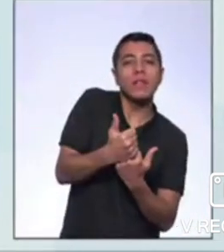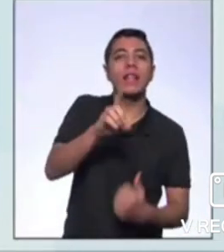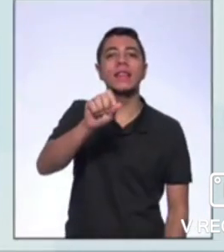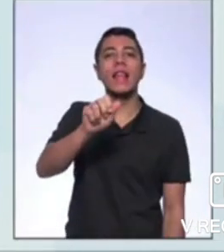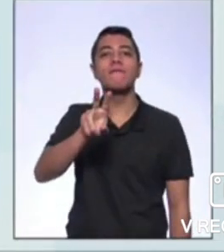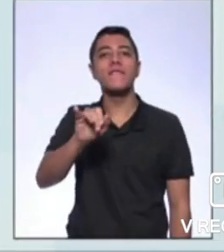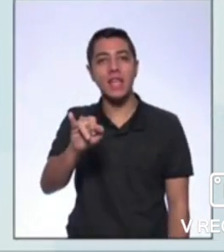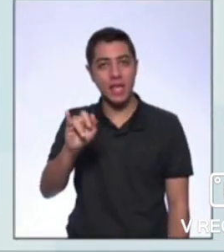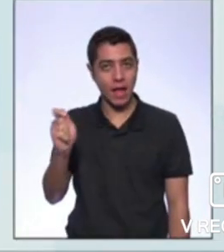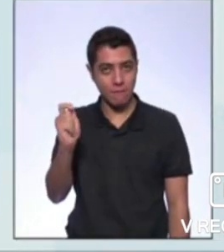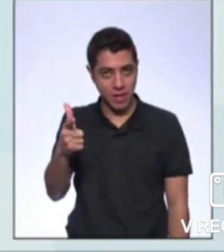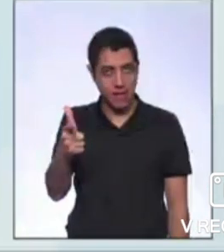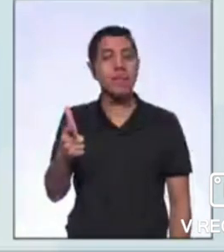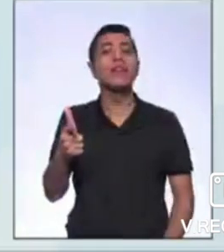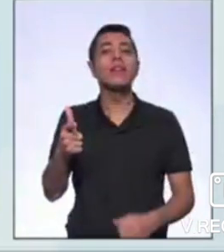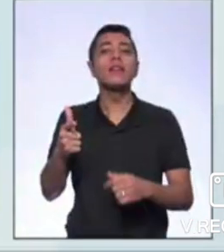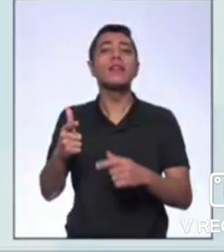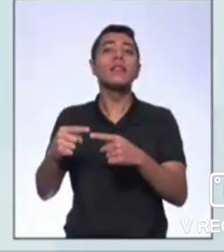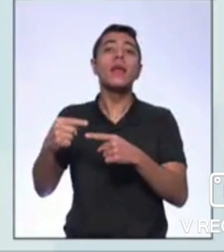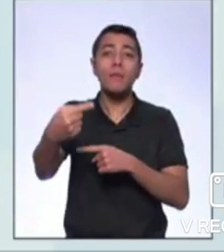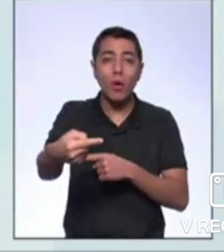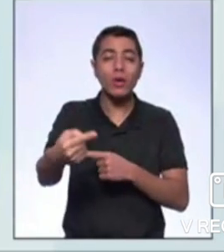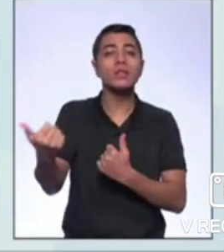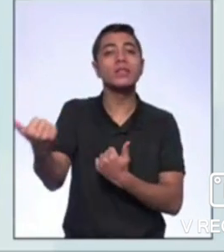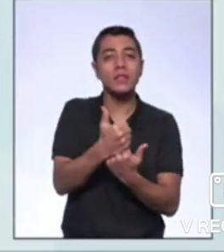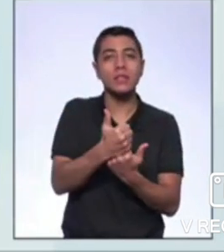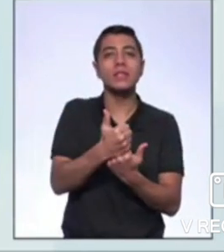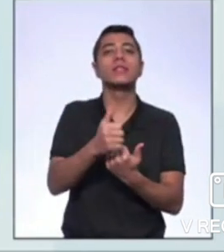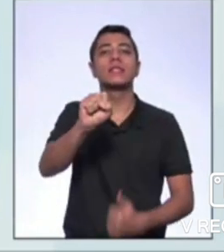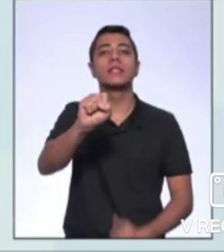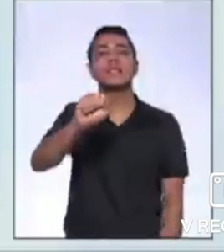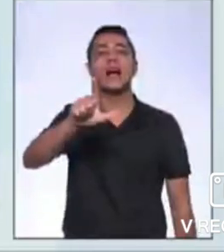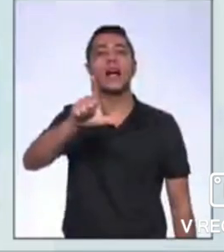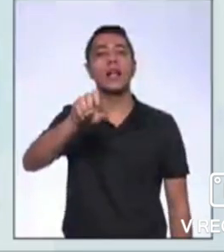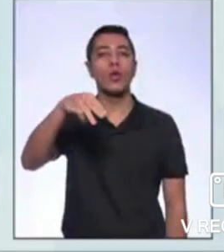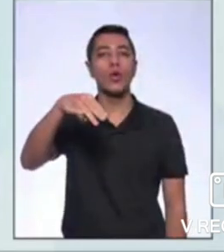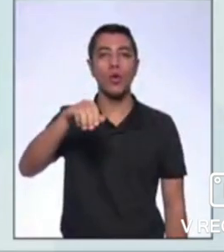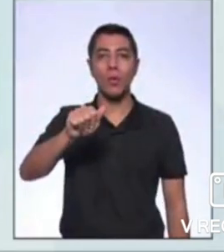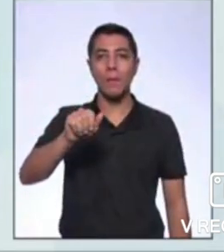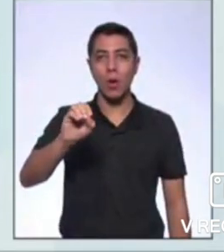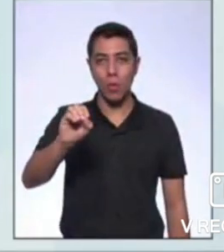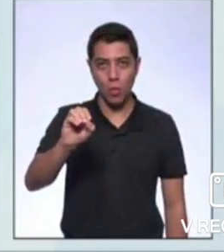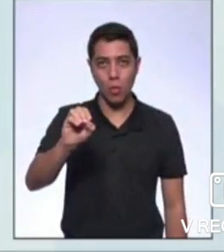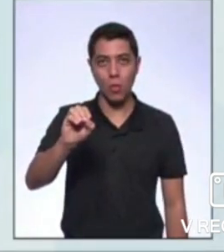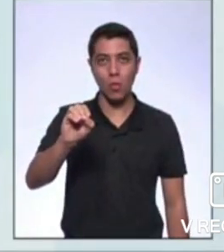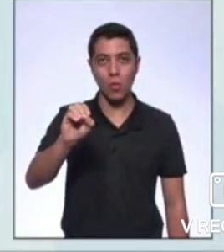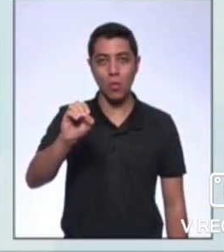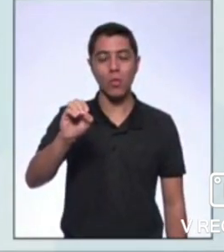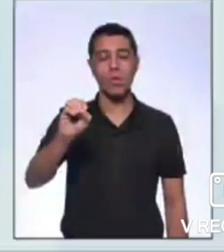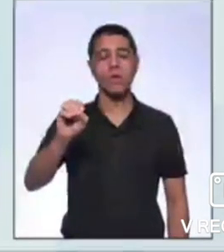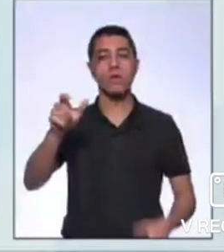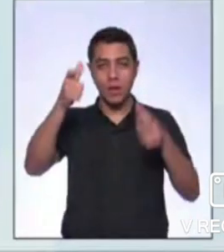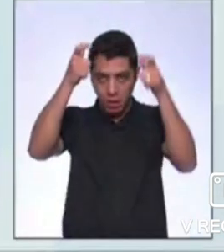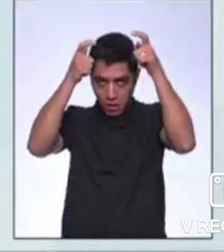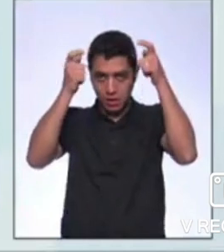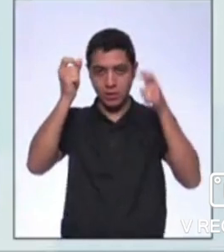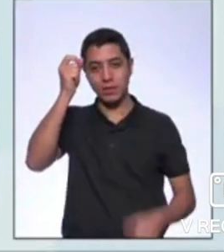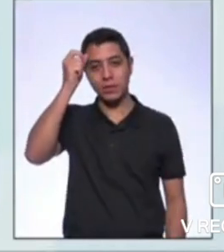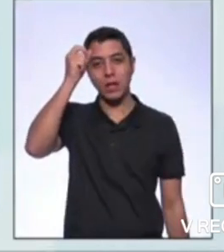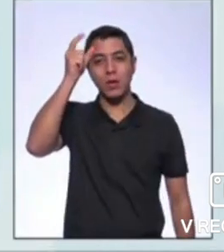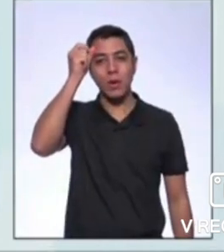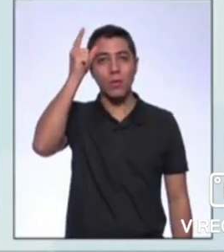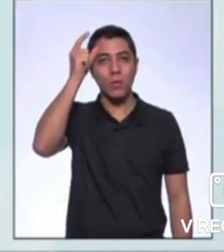por Salomão, tá? Então foi no período do Salomão que começou aí uma espécie de prosperidade, vamos